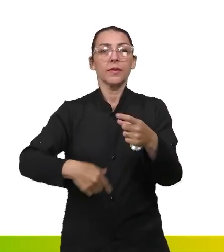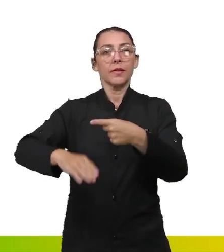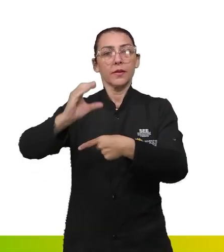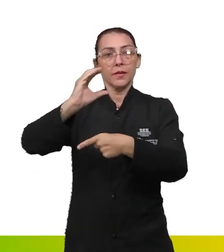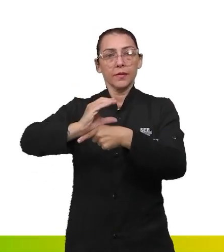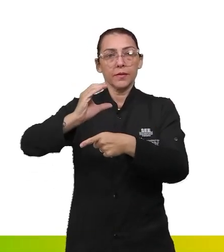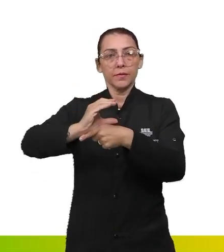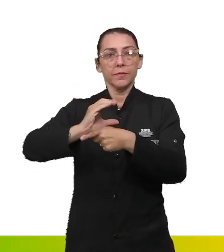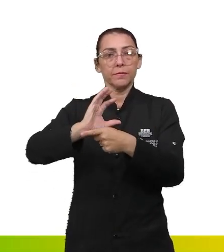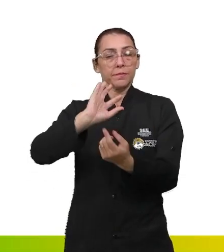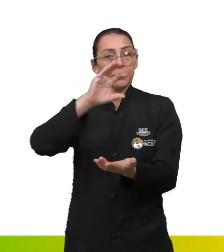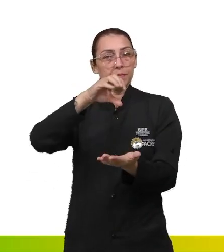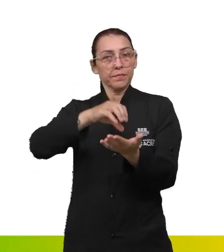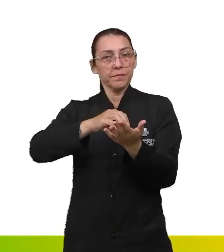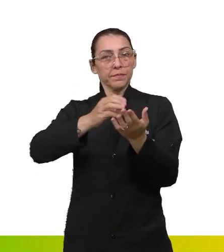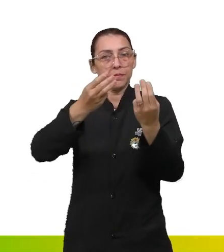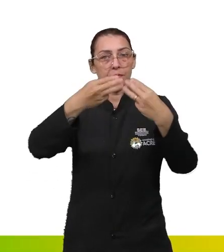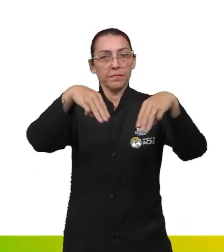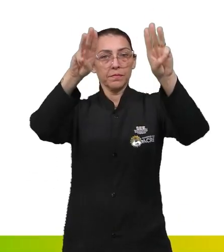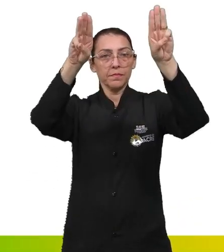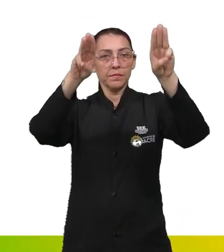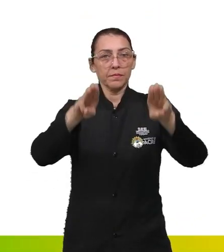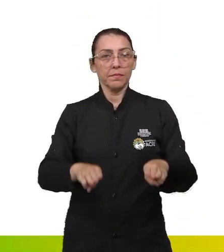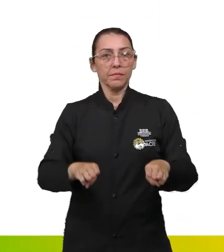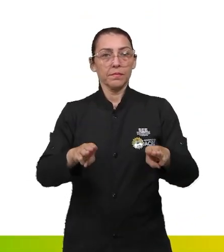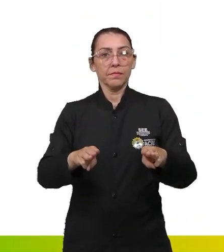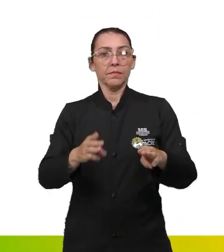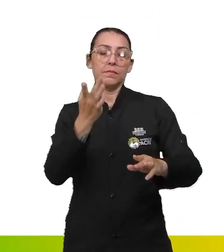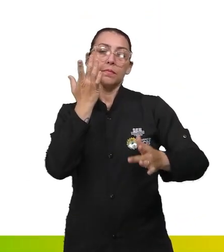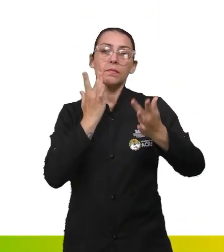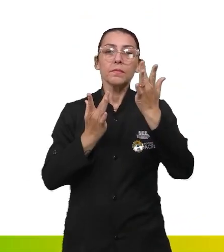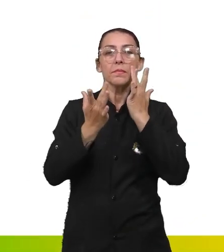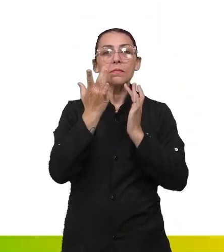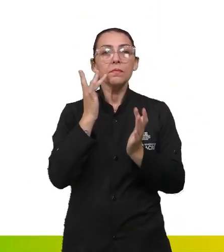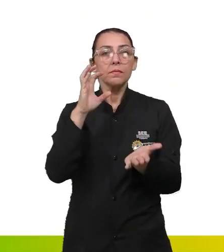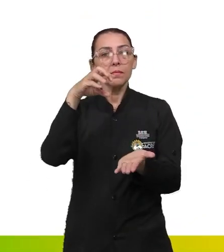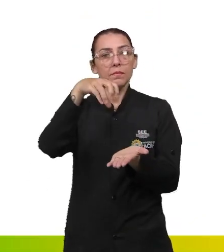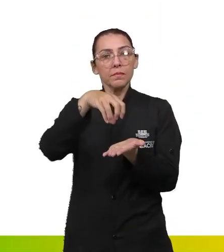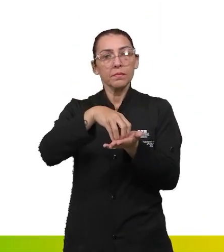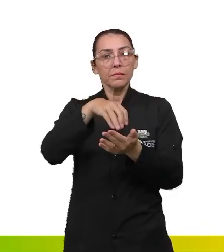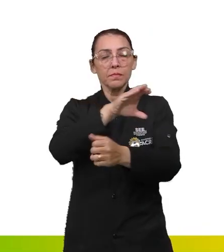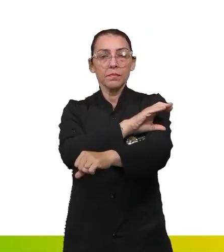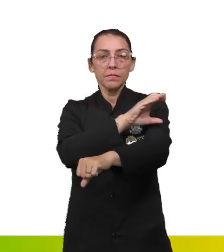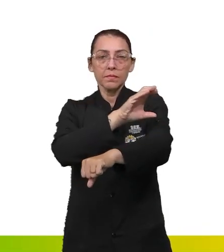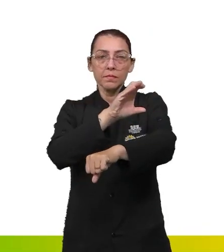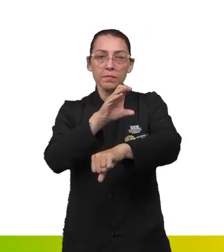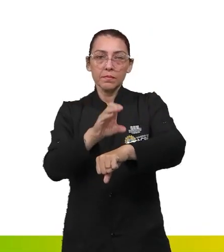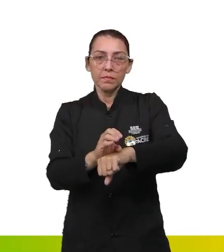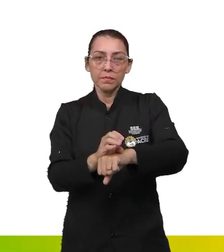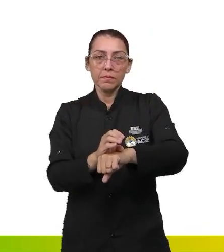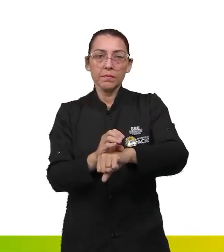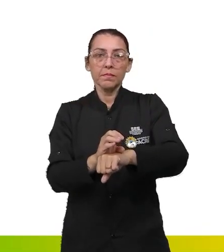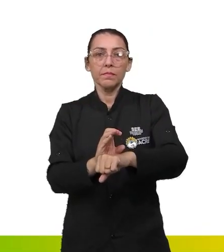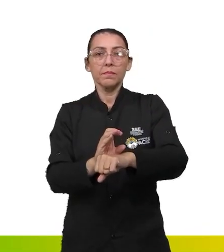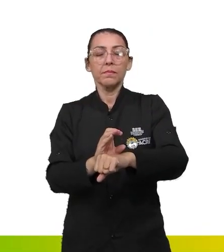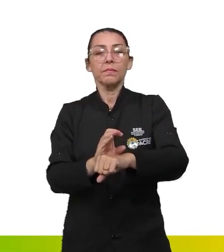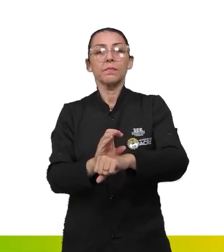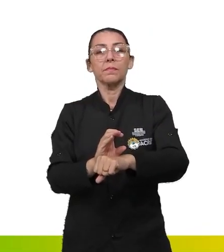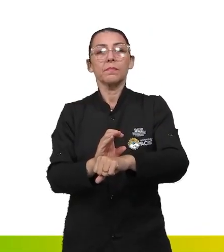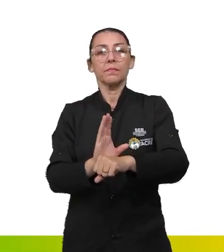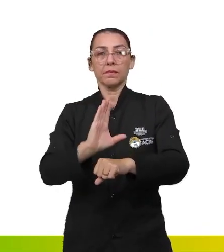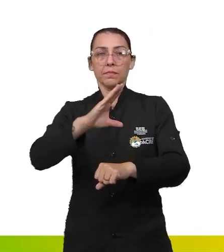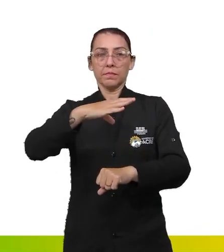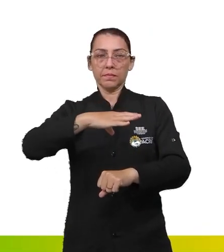localidades. C, a concentração de museus, teatros e centros culturais em